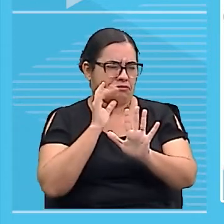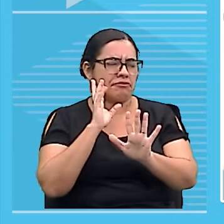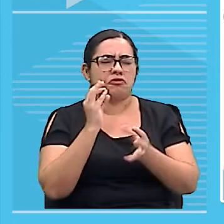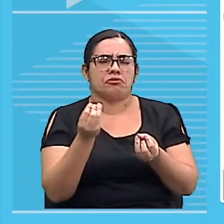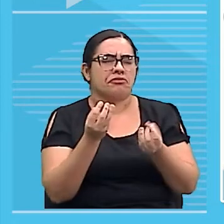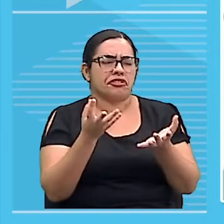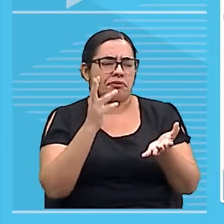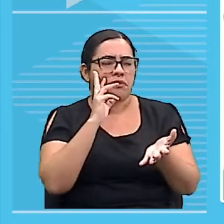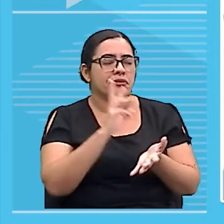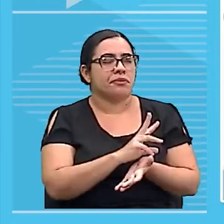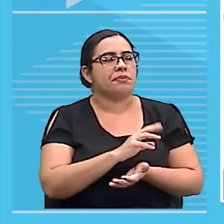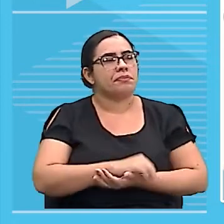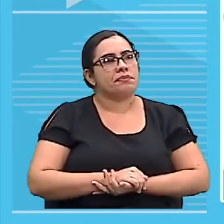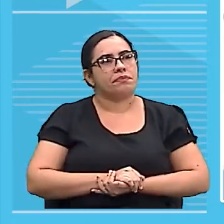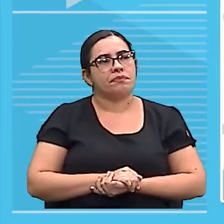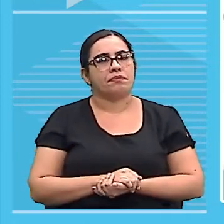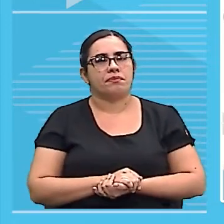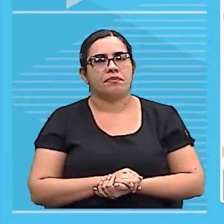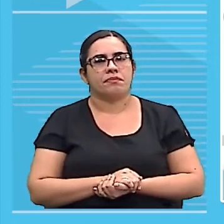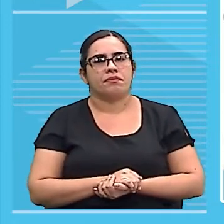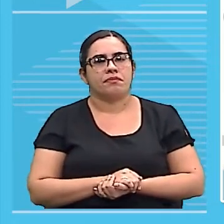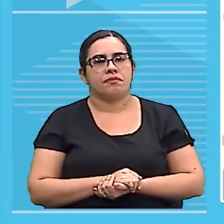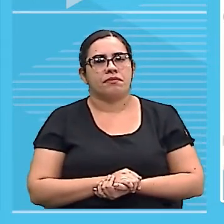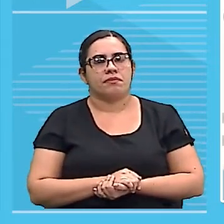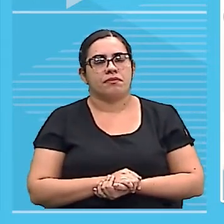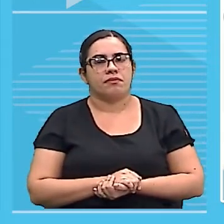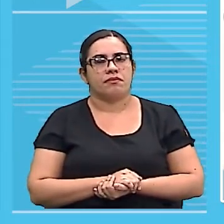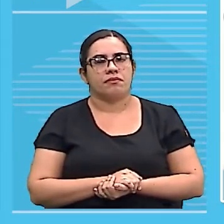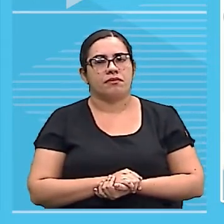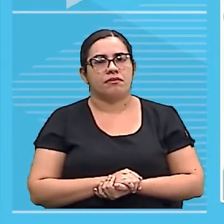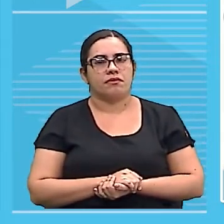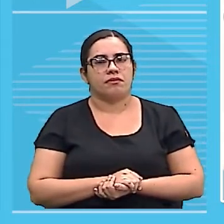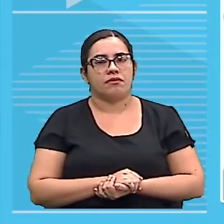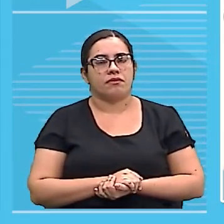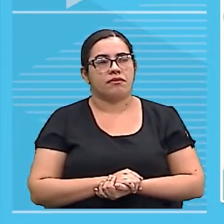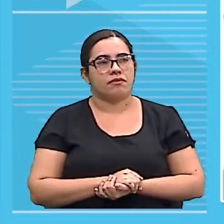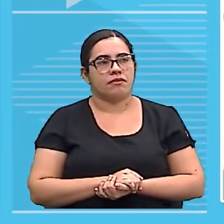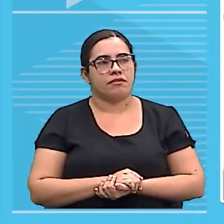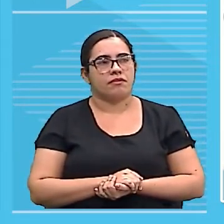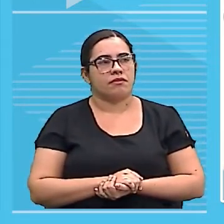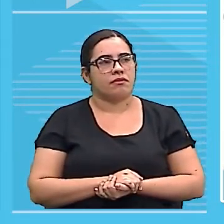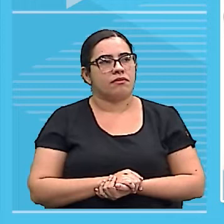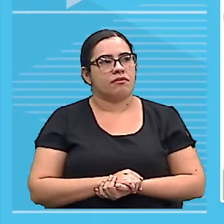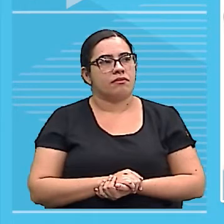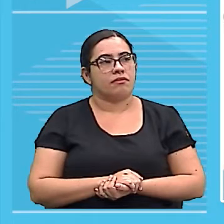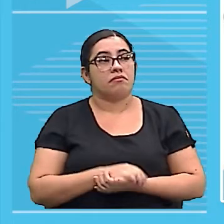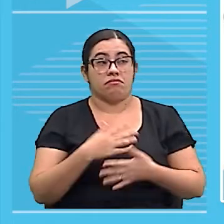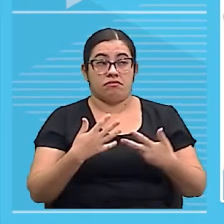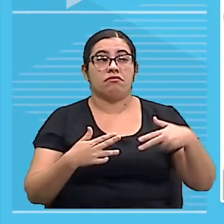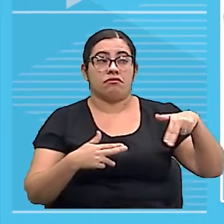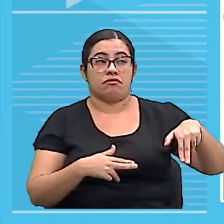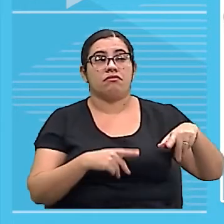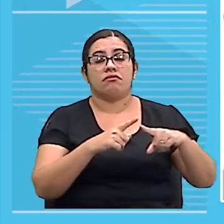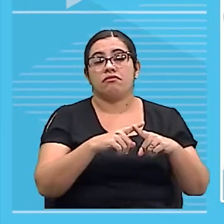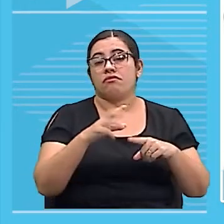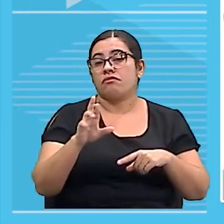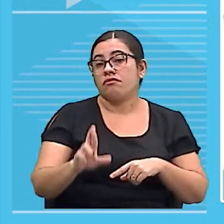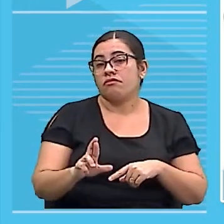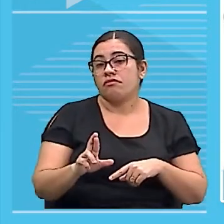dá certo Um a professor e se a expressão é NXR